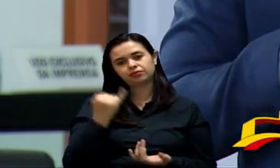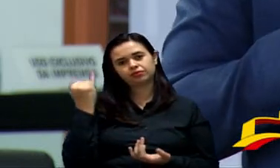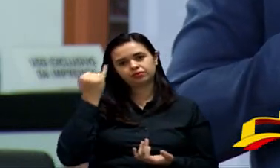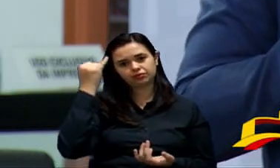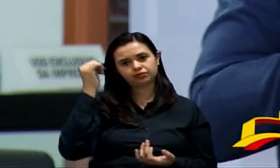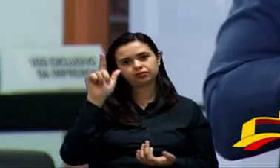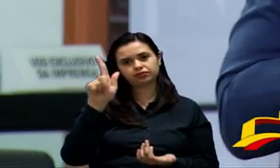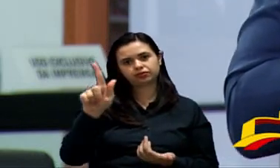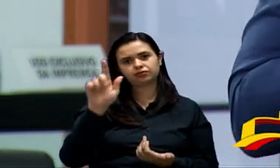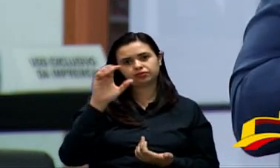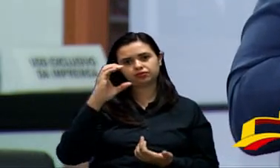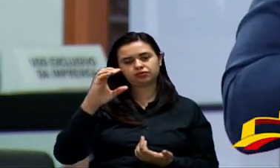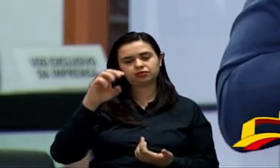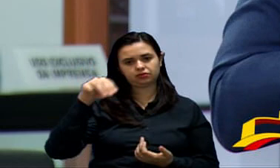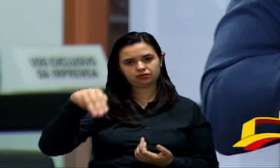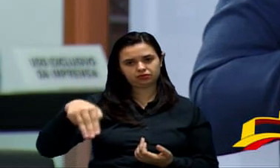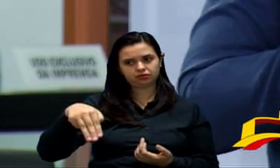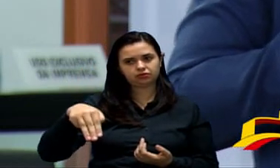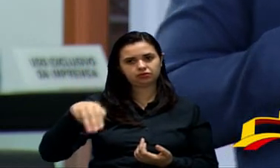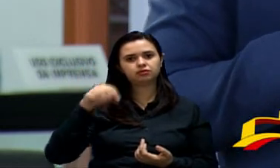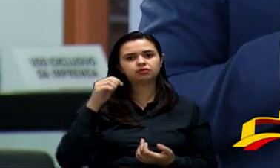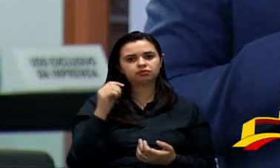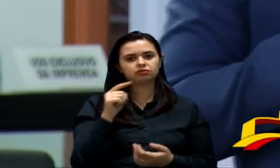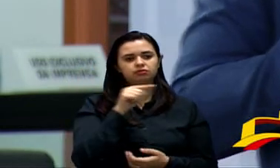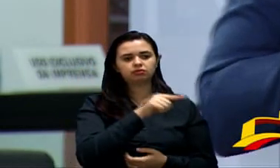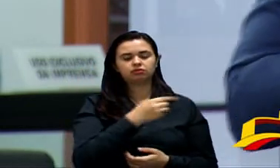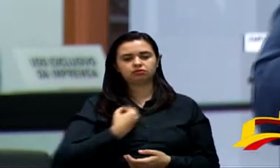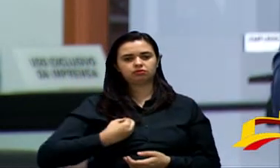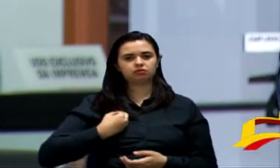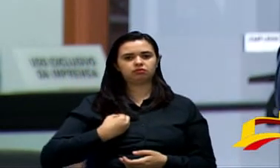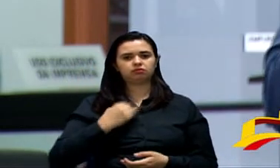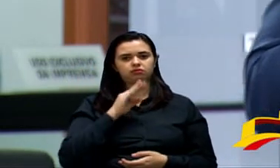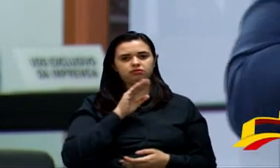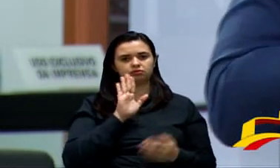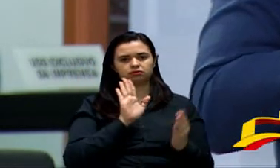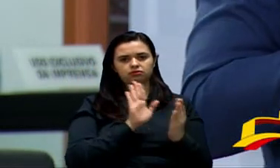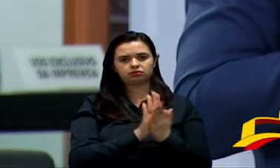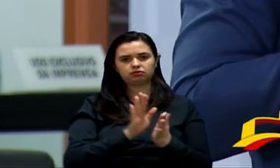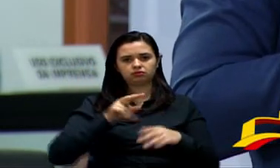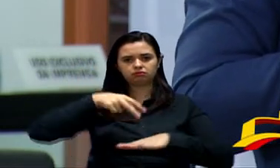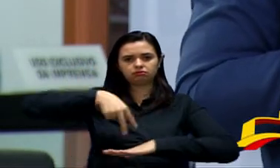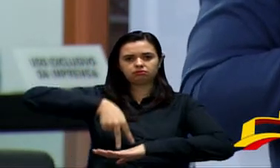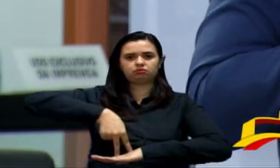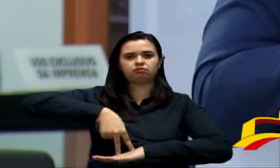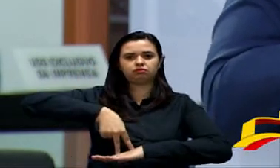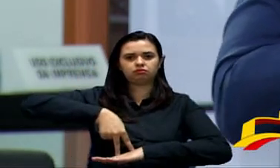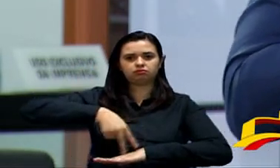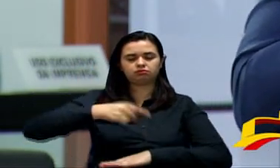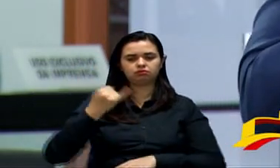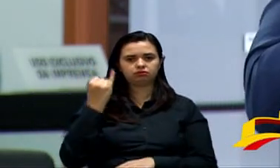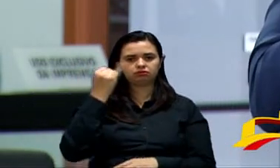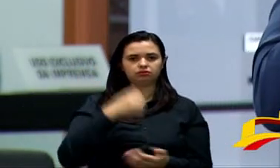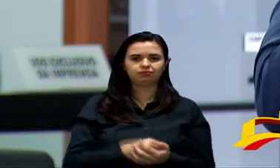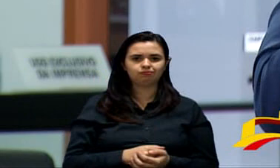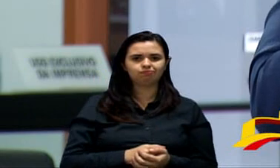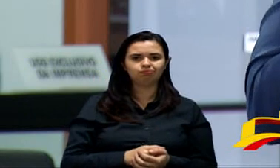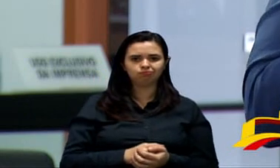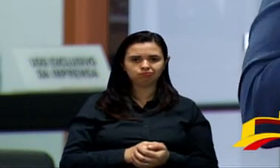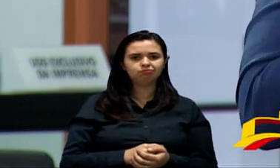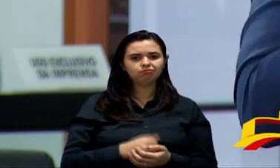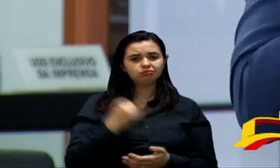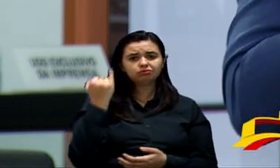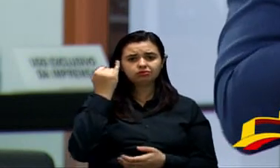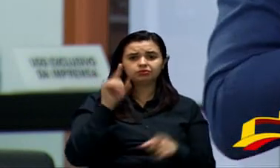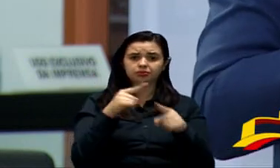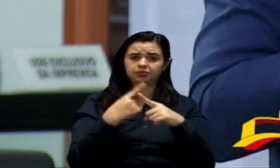das crianças, doutor Hélio Brasileiro, eu vi ali amigos meus de famílias boas se perderem, experimentou a droga